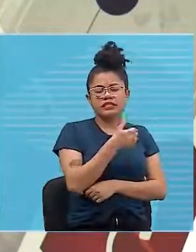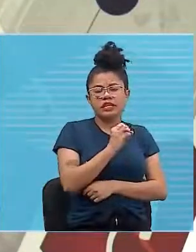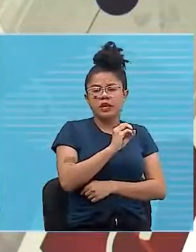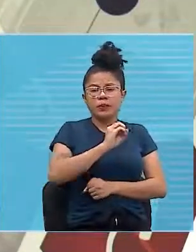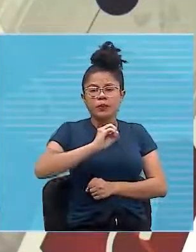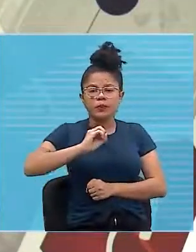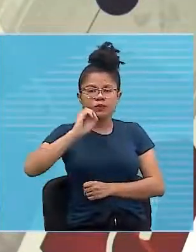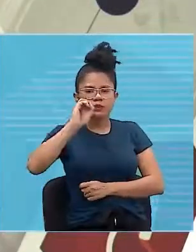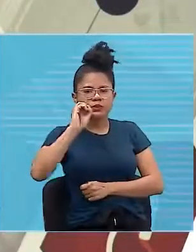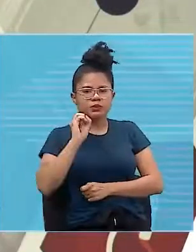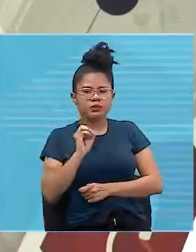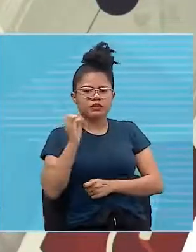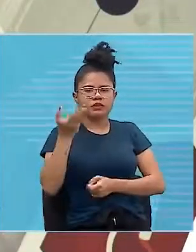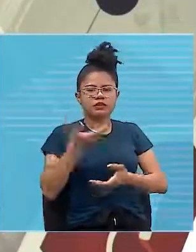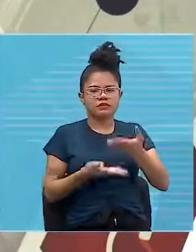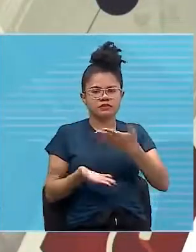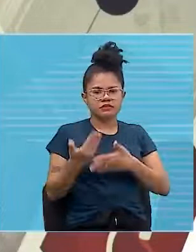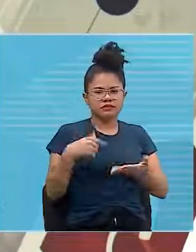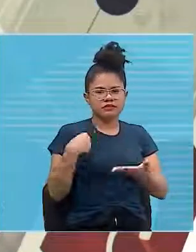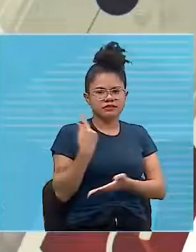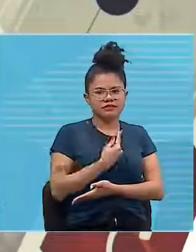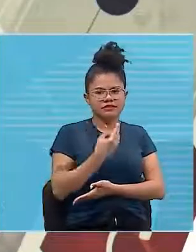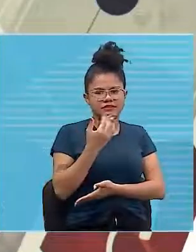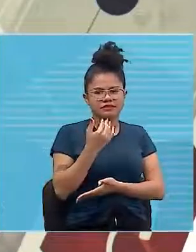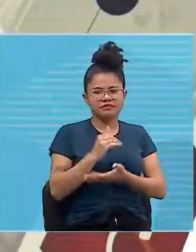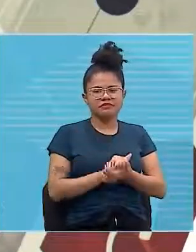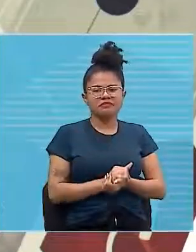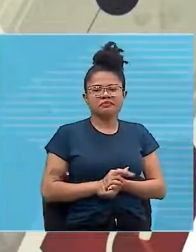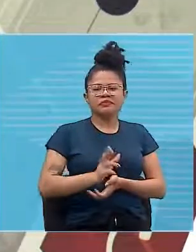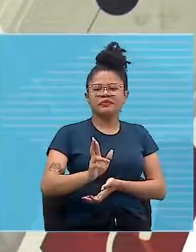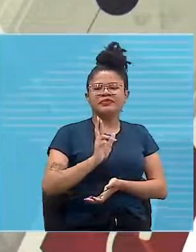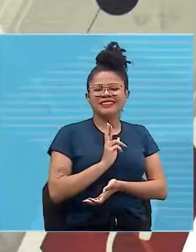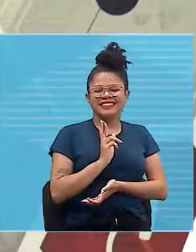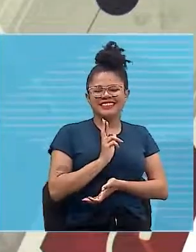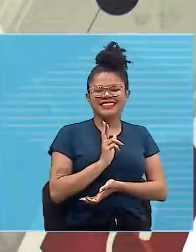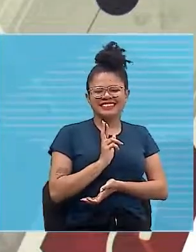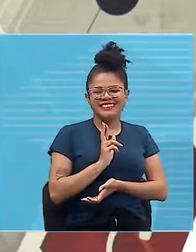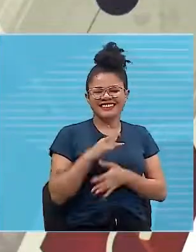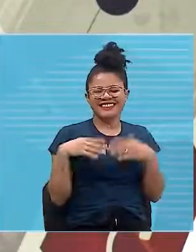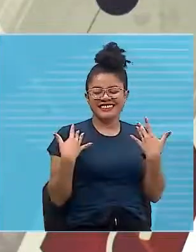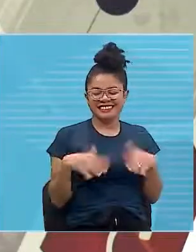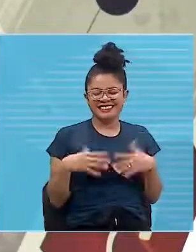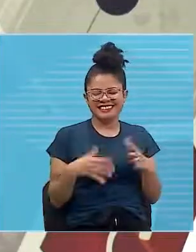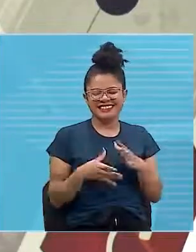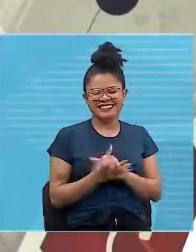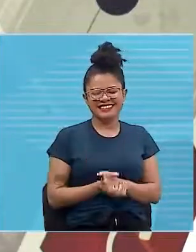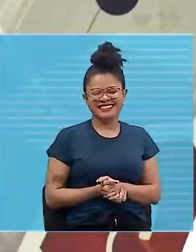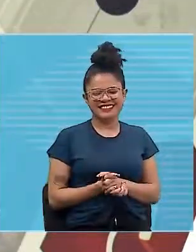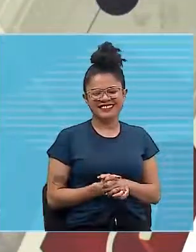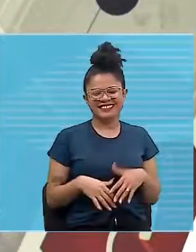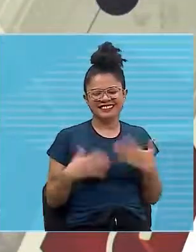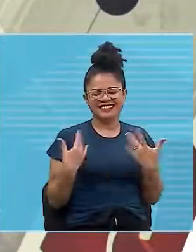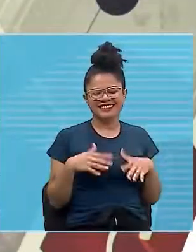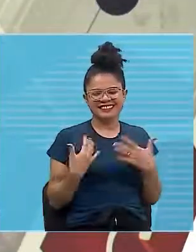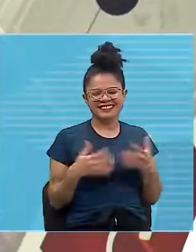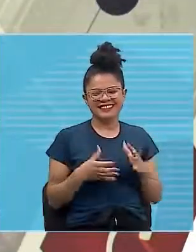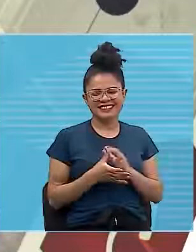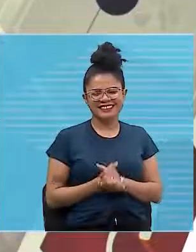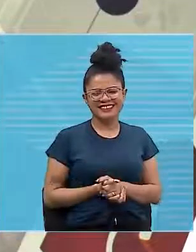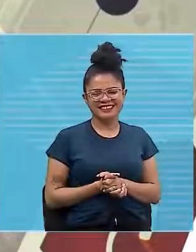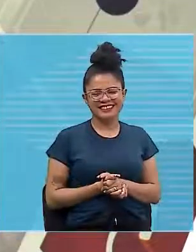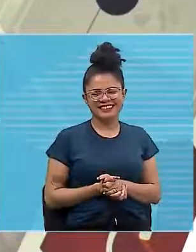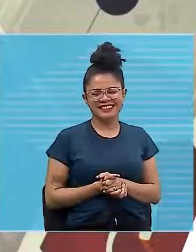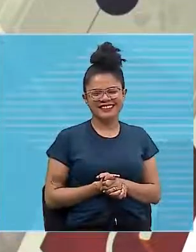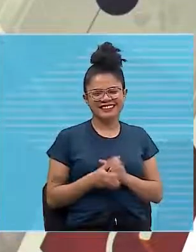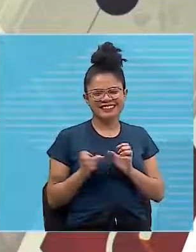tem tudo a ver com a nossa aí ó ei me responderam Joice aí Eita menino